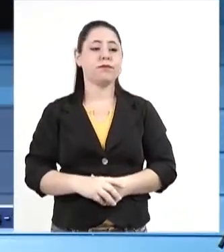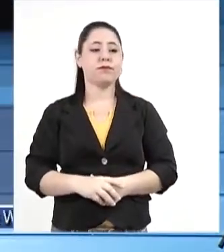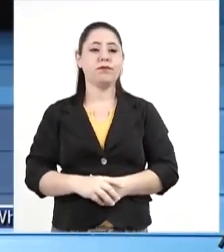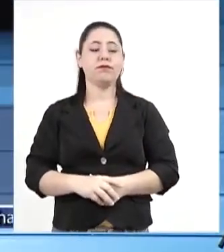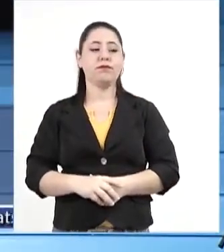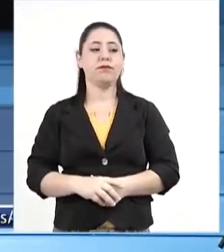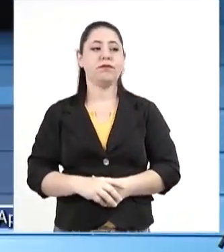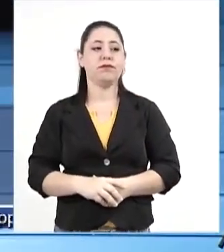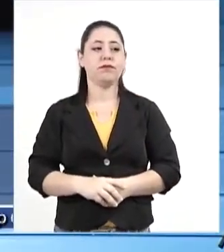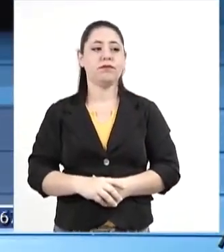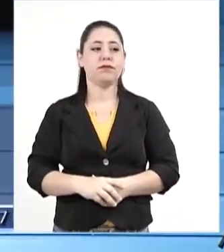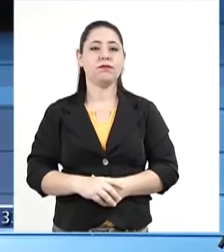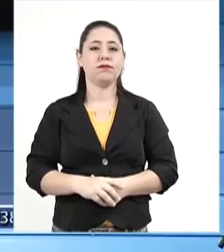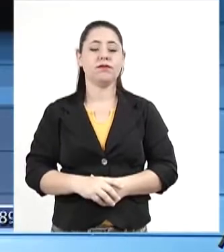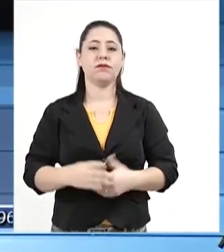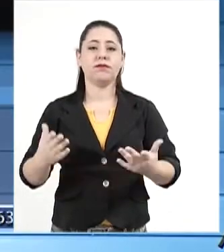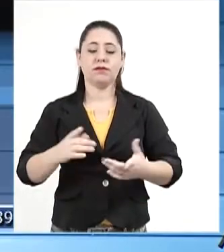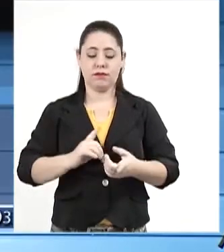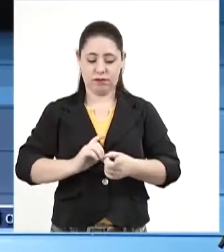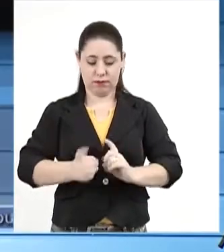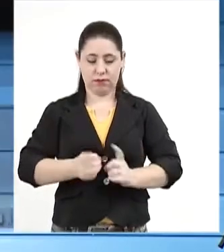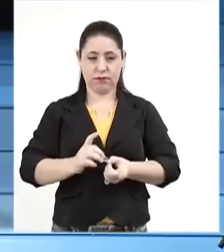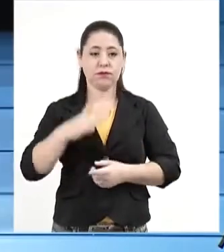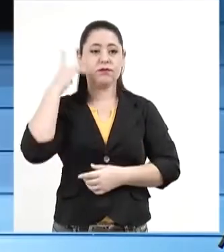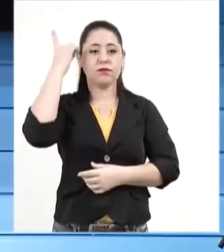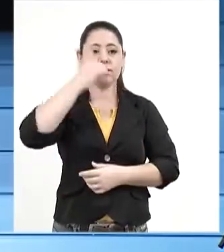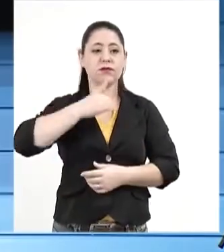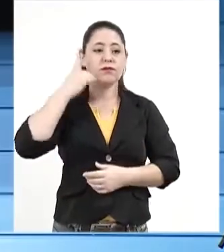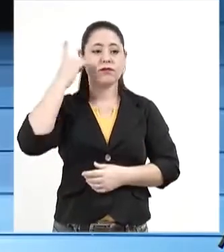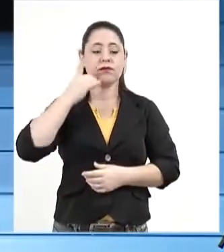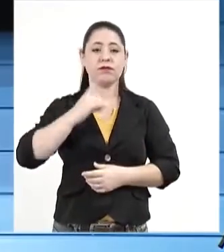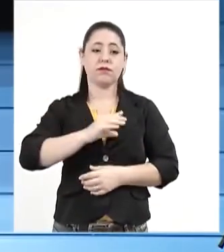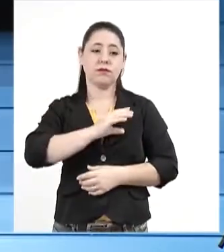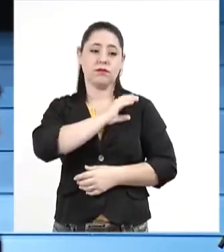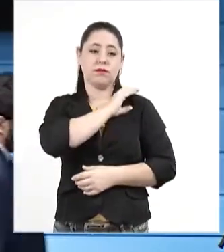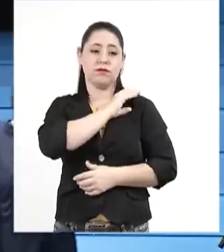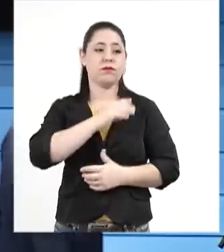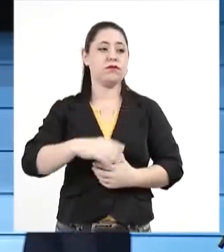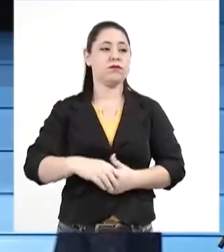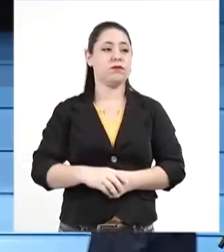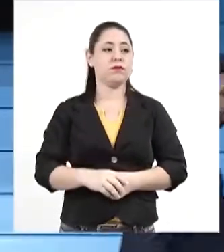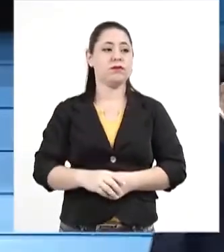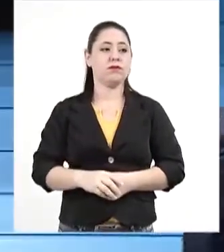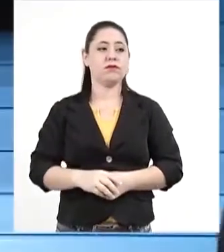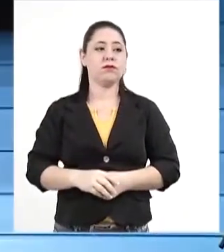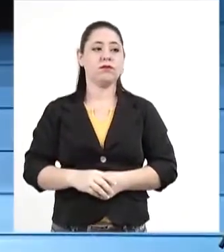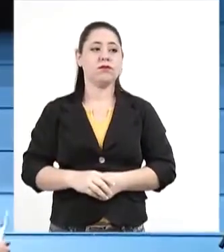Com a palavra, no pequeno expediente, o ilustre deputado capitão Contar.